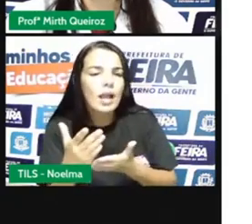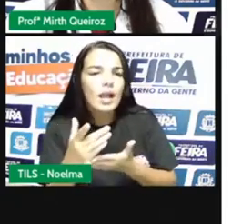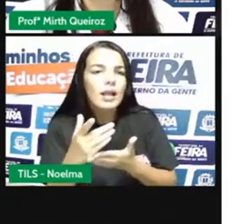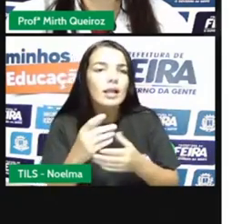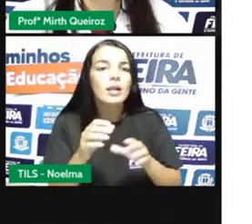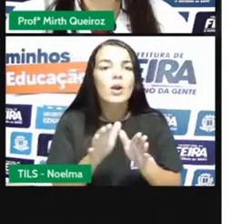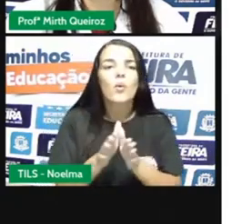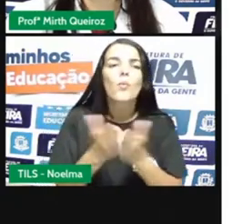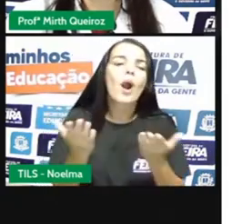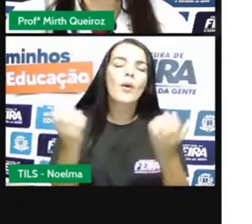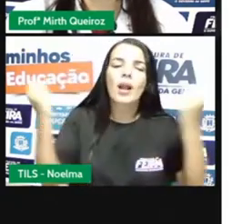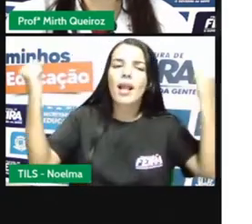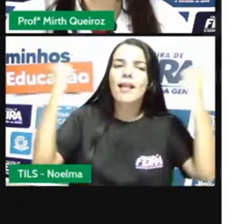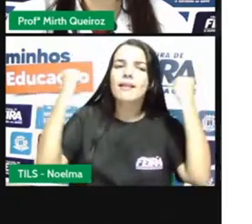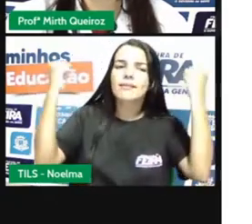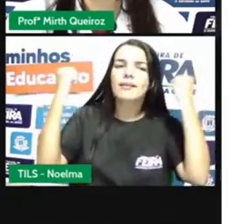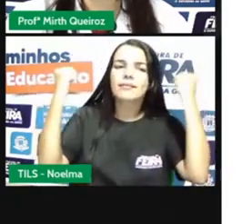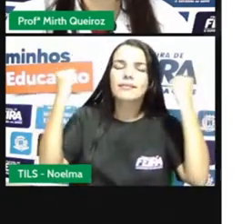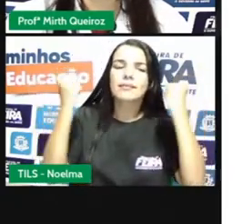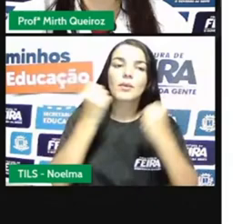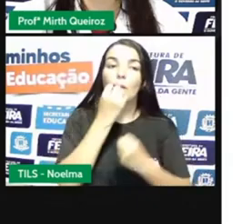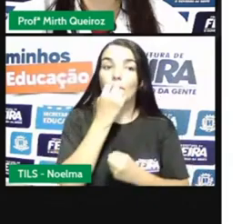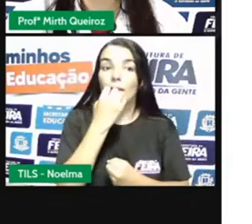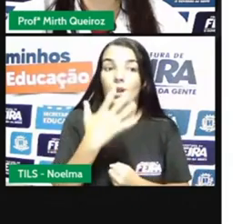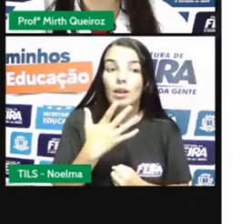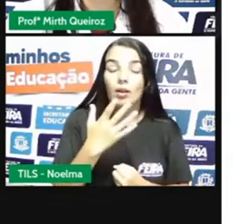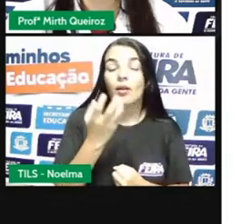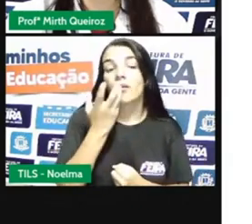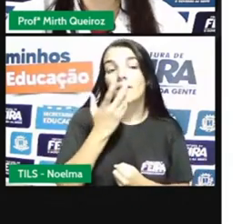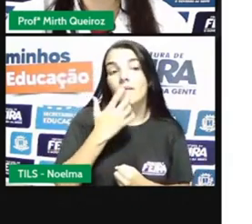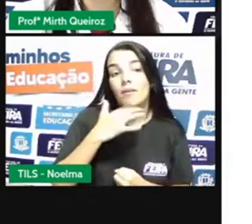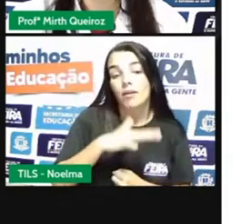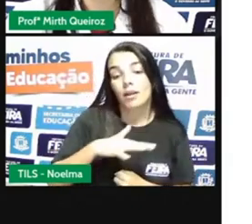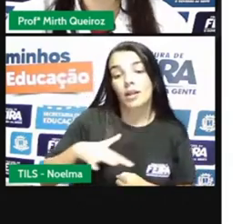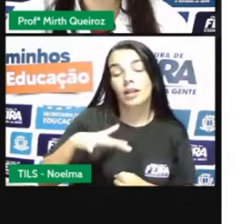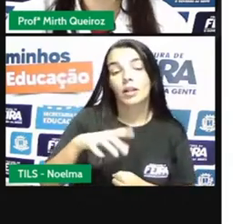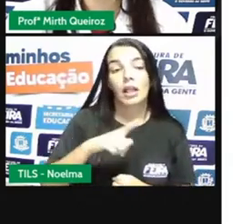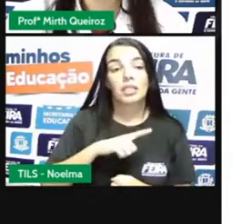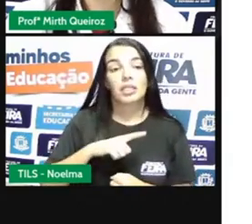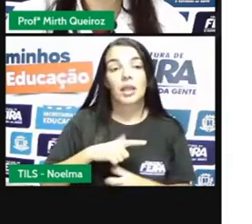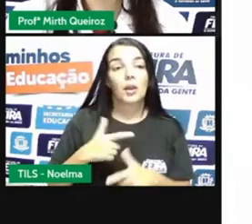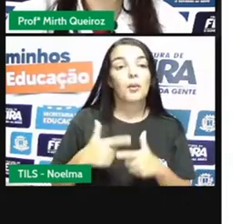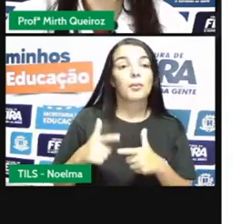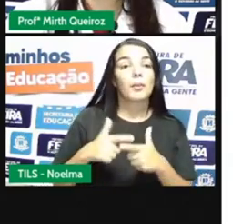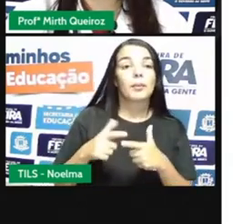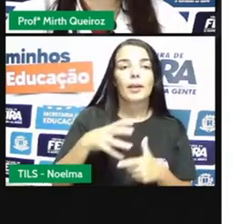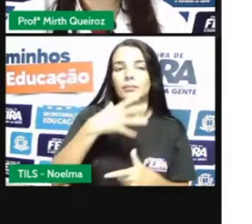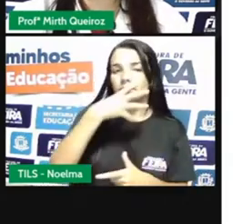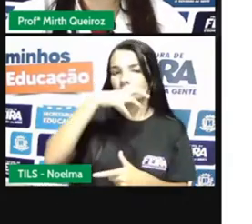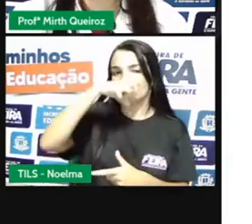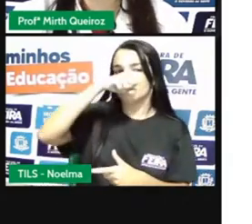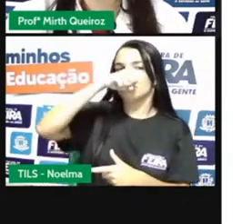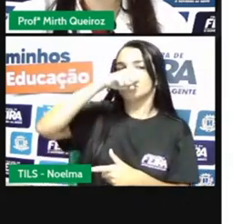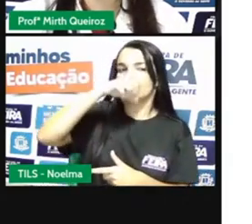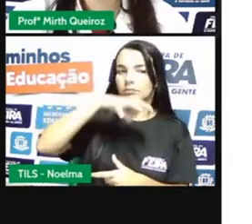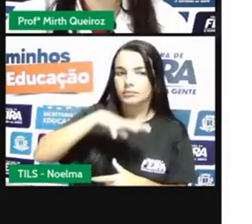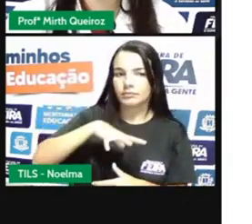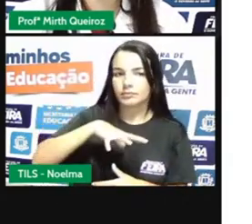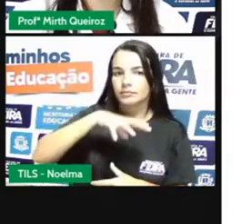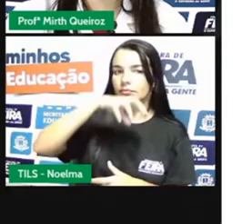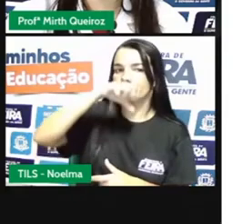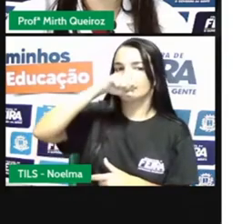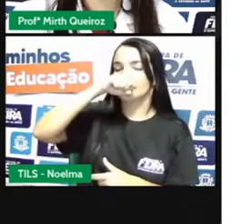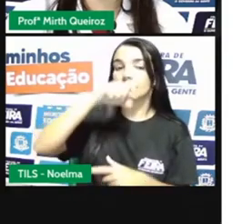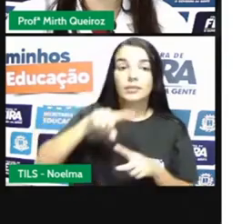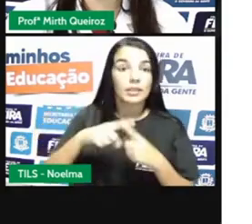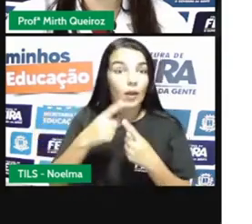as práticas indicadas e as recomendações para crianças com problemas respiratórios. Aqui nós já tivemos uma